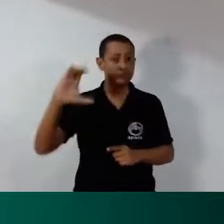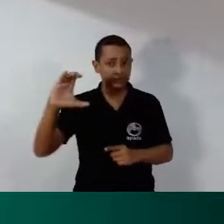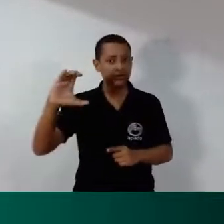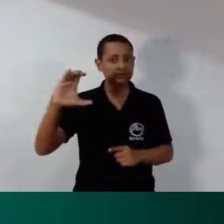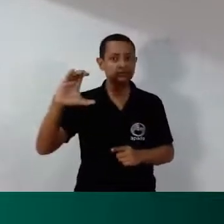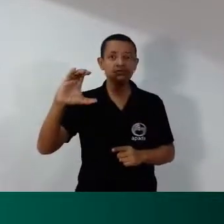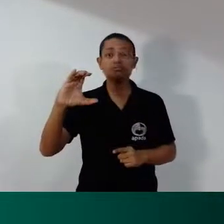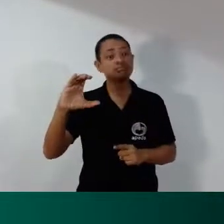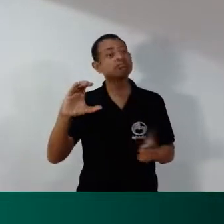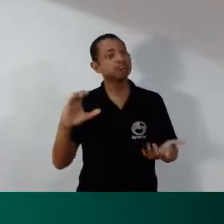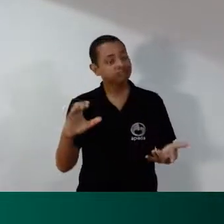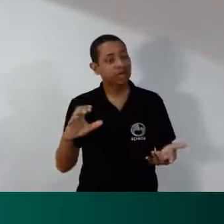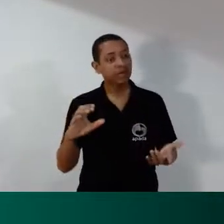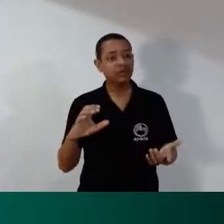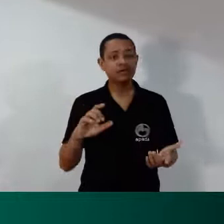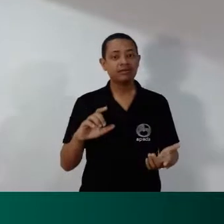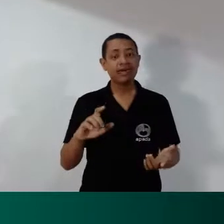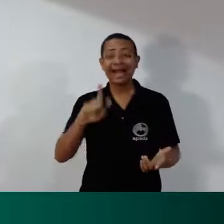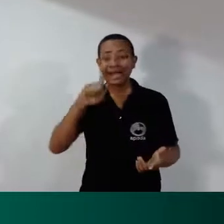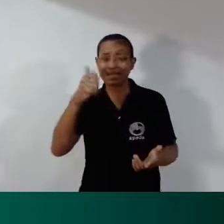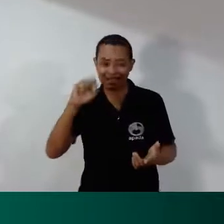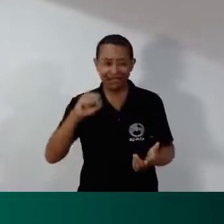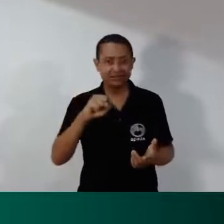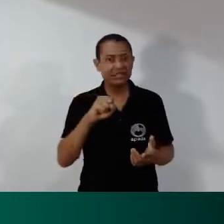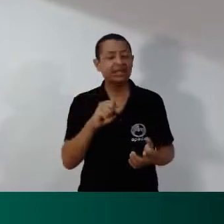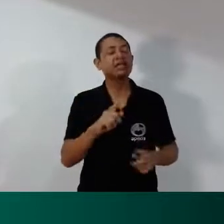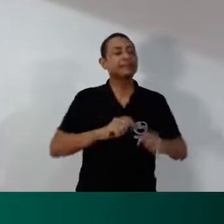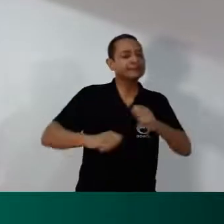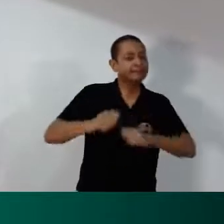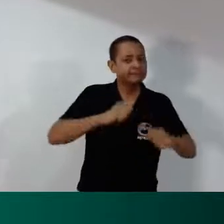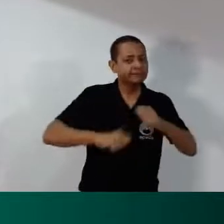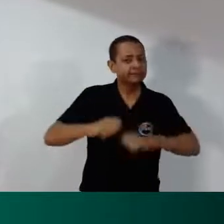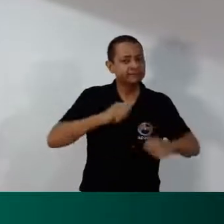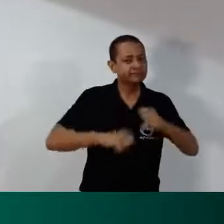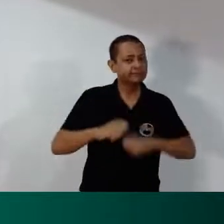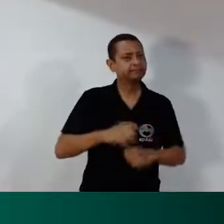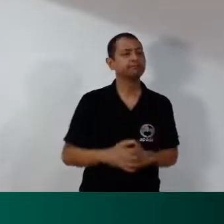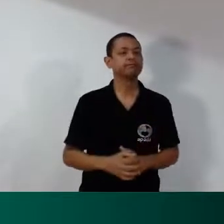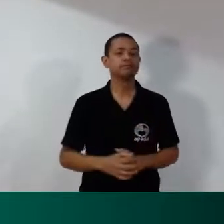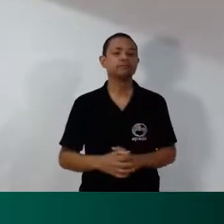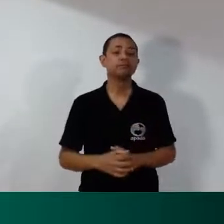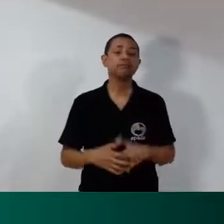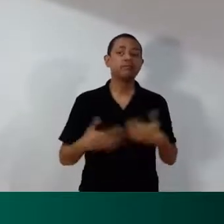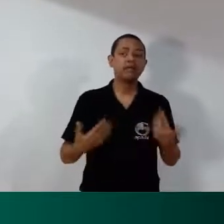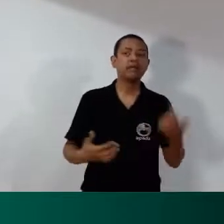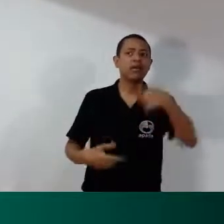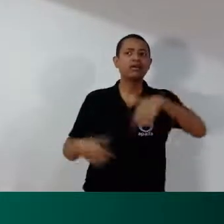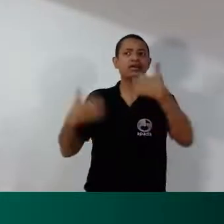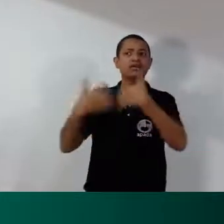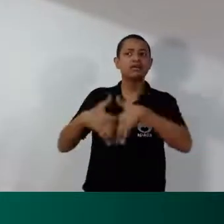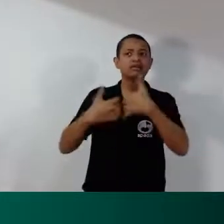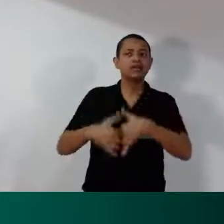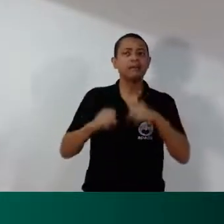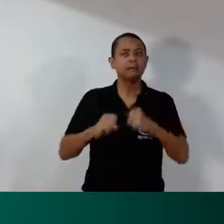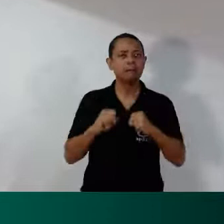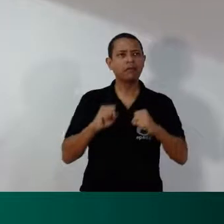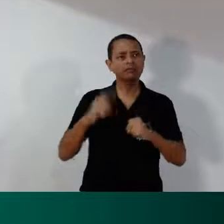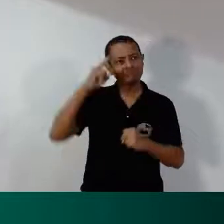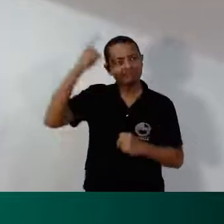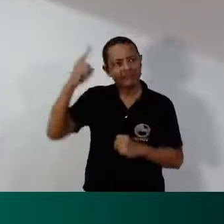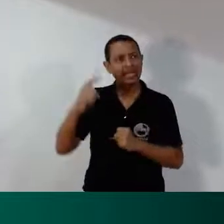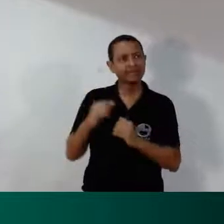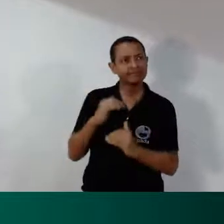Economia que o ief pode desenvolver te no é tendo as cozinhas solidárias como